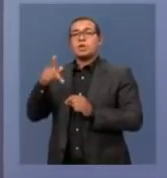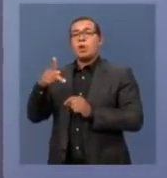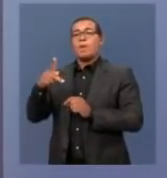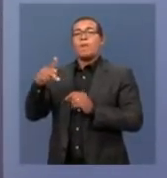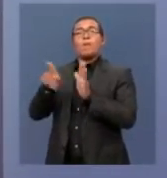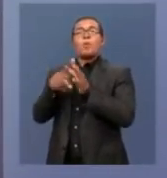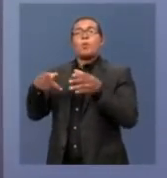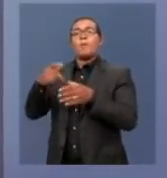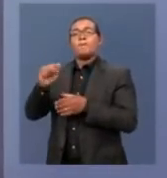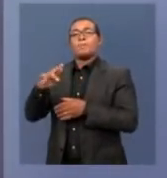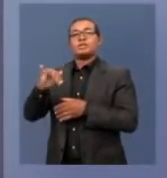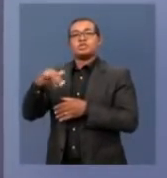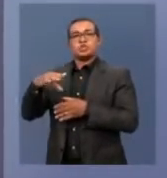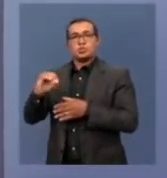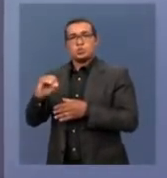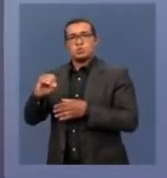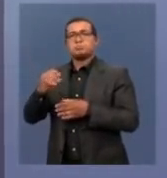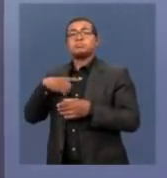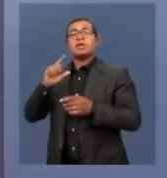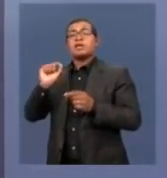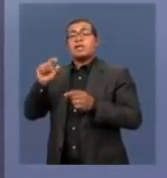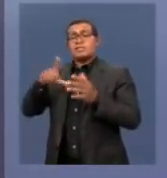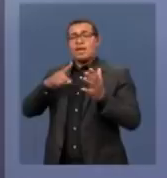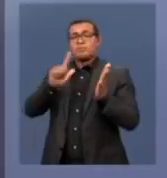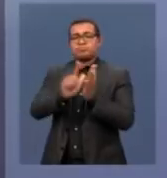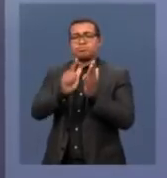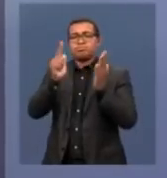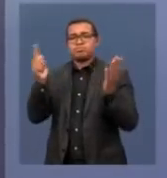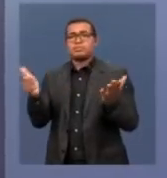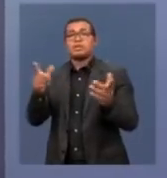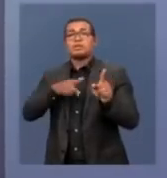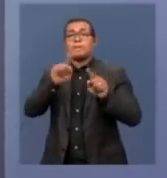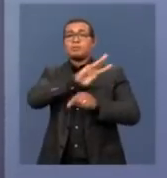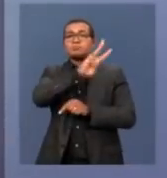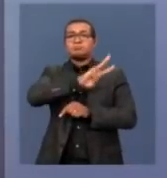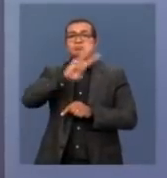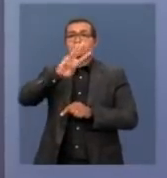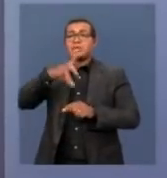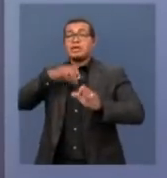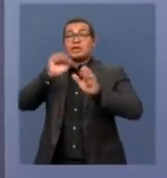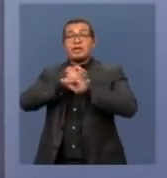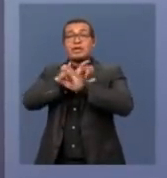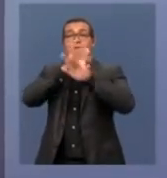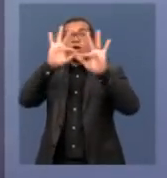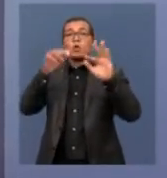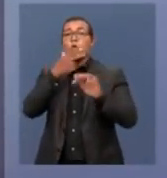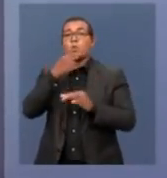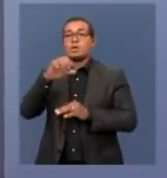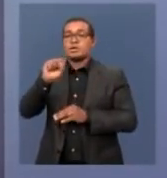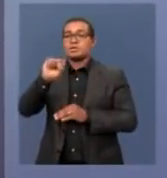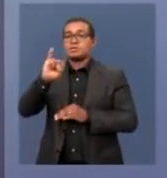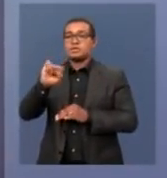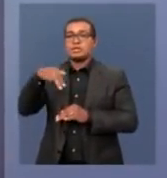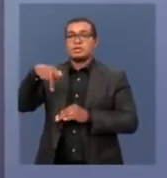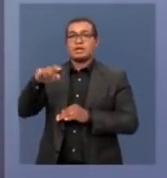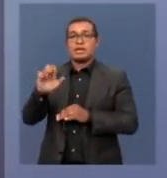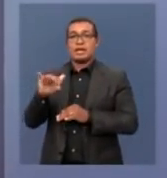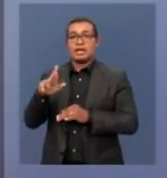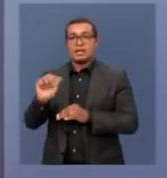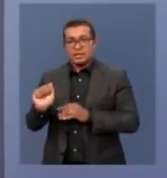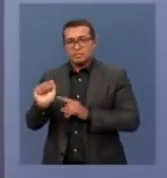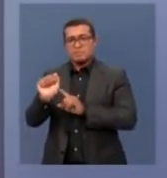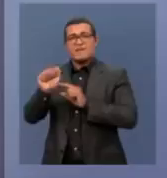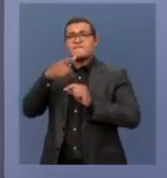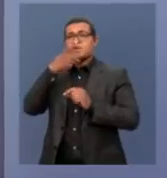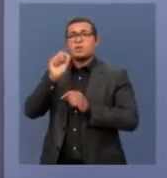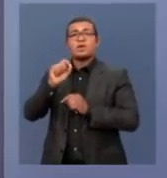jornais de ontem no g1 e inclusive que tá lá carlos siqueira falando claramente nós não vamos